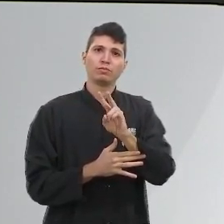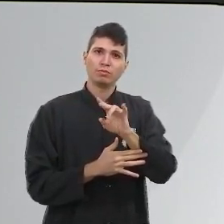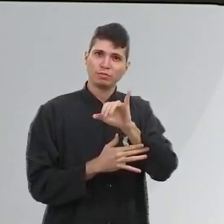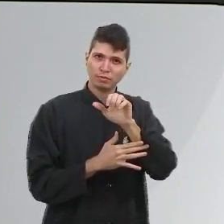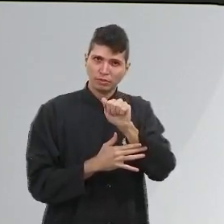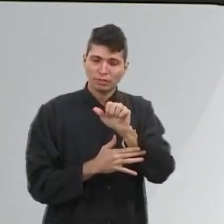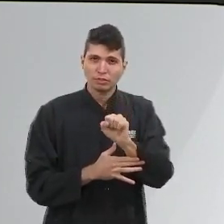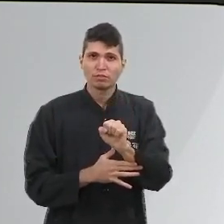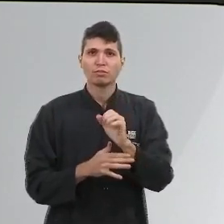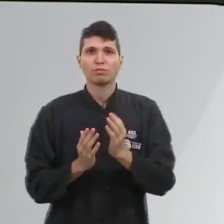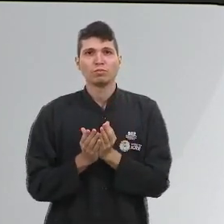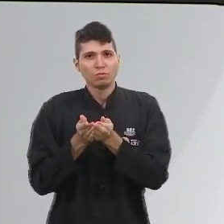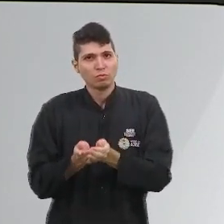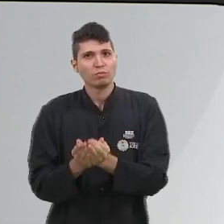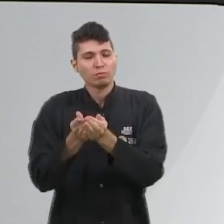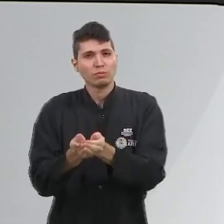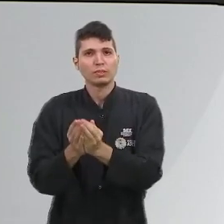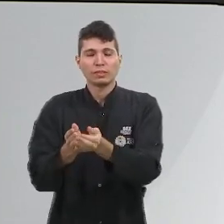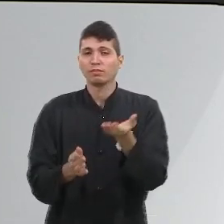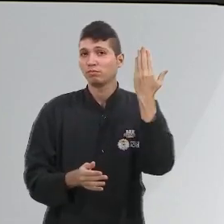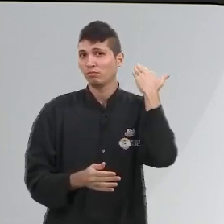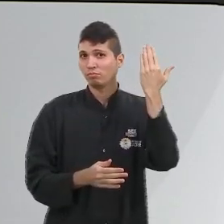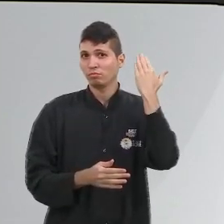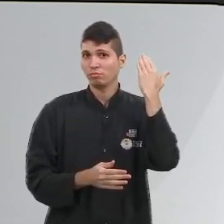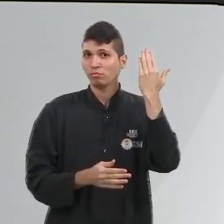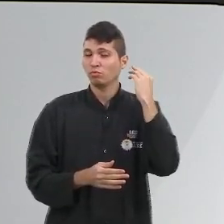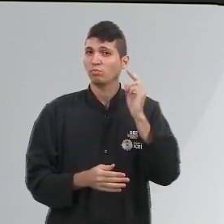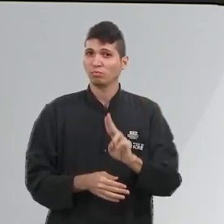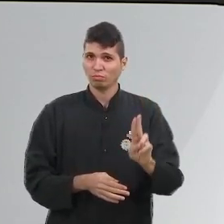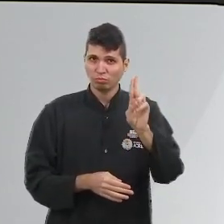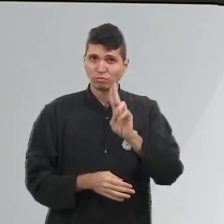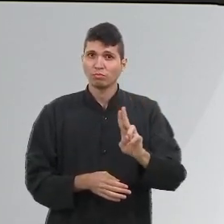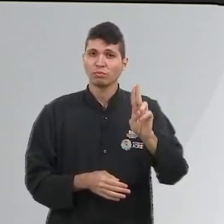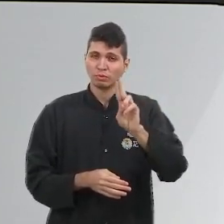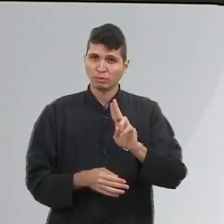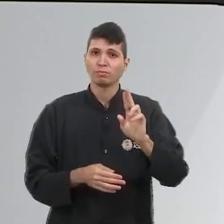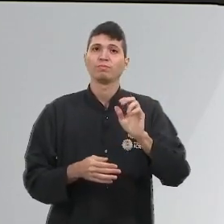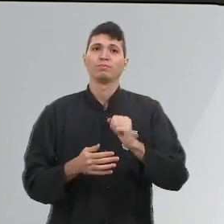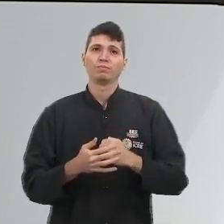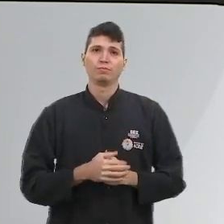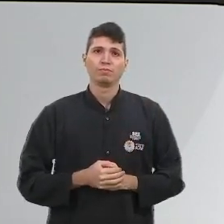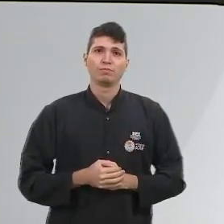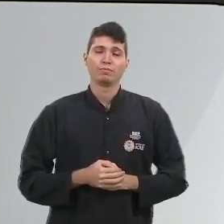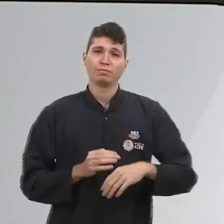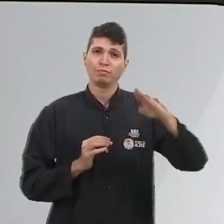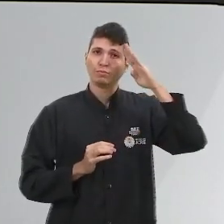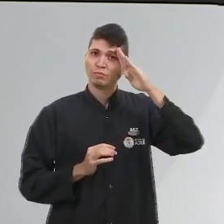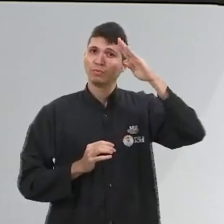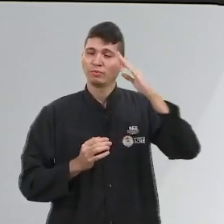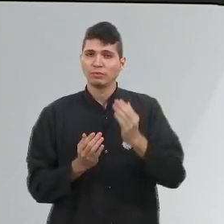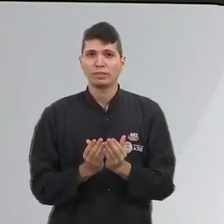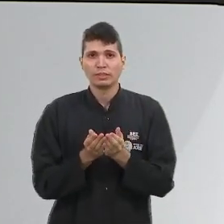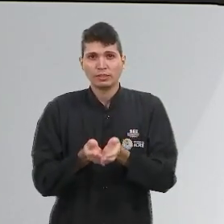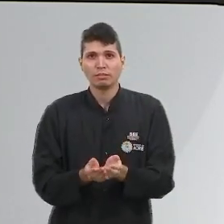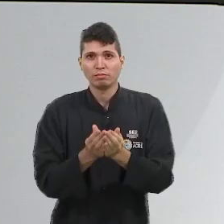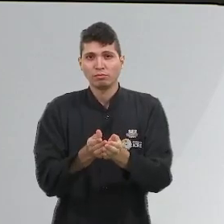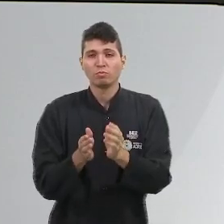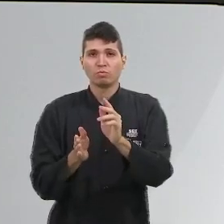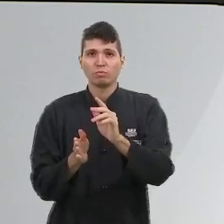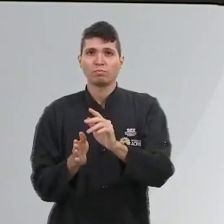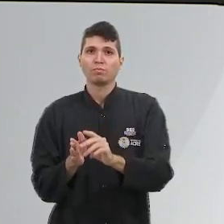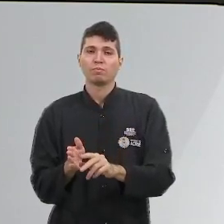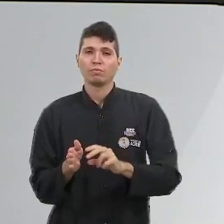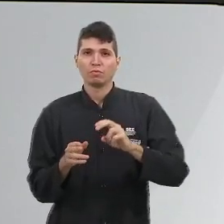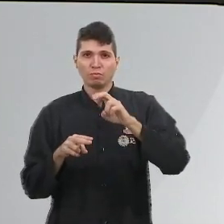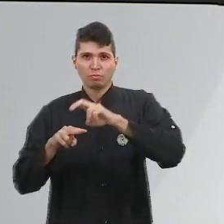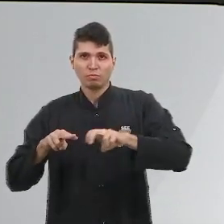Então, muito antigamente, o carvão vegetal ele era utilizado principalmente em navios e trens, né?